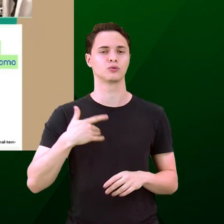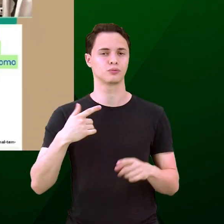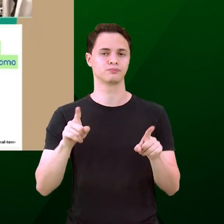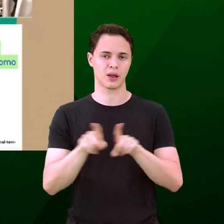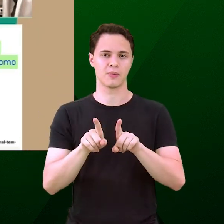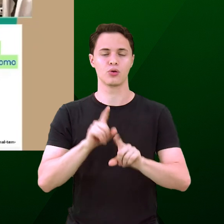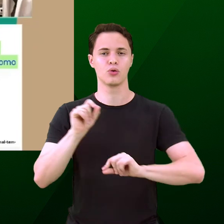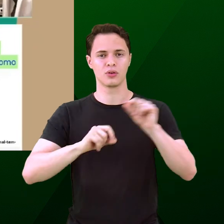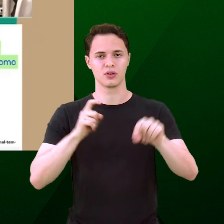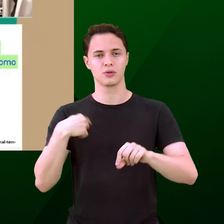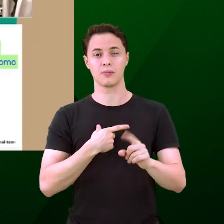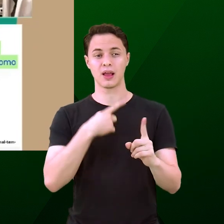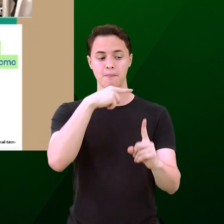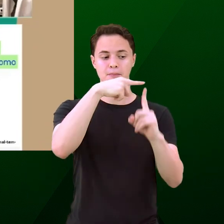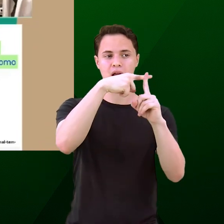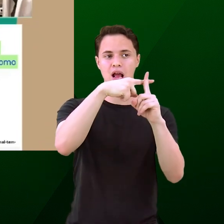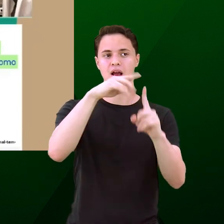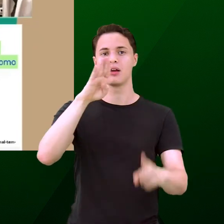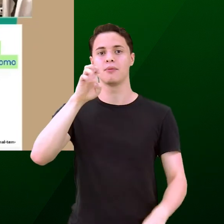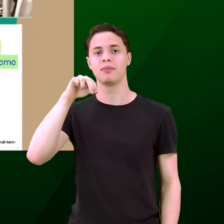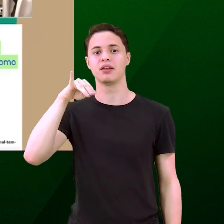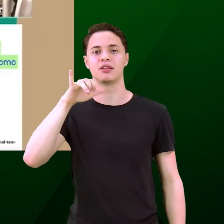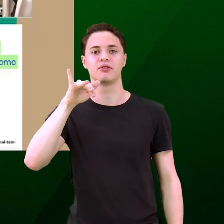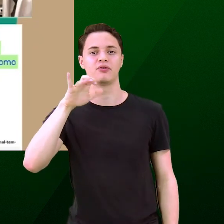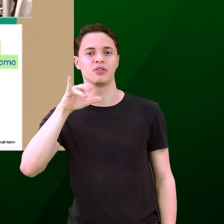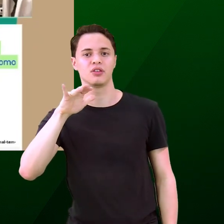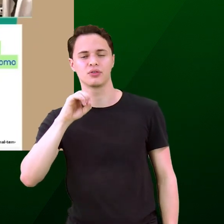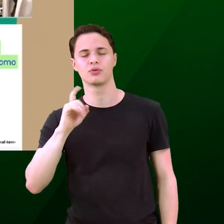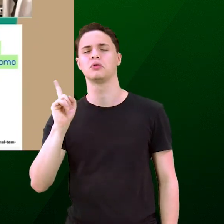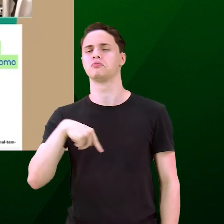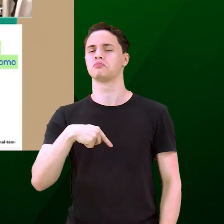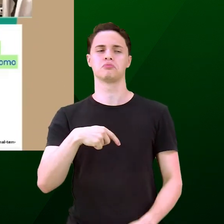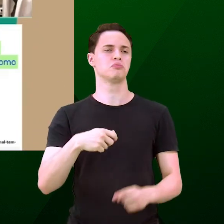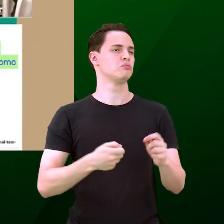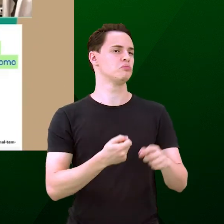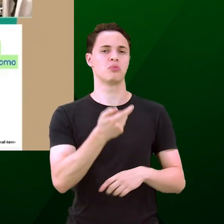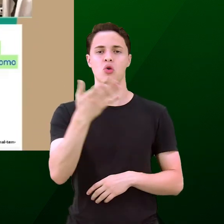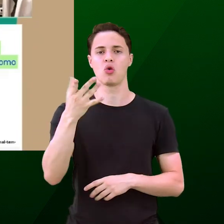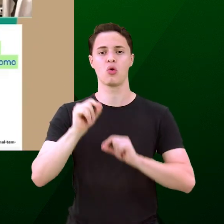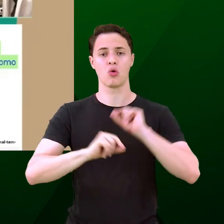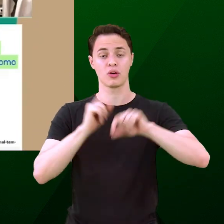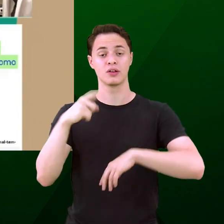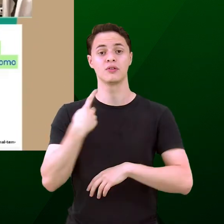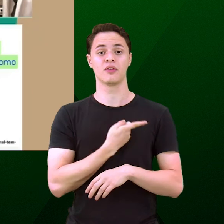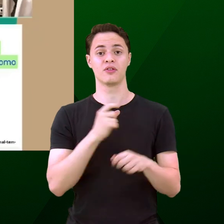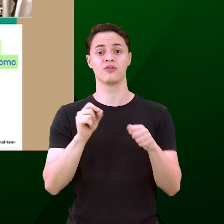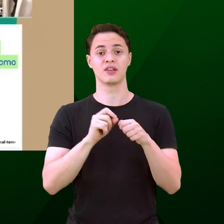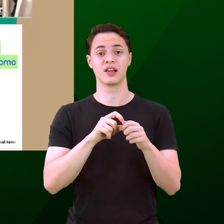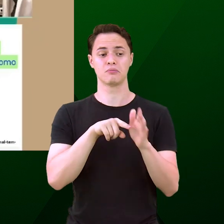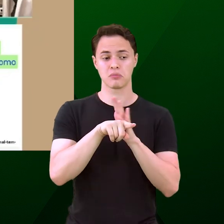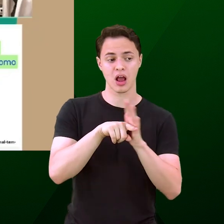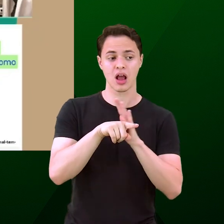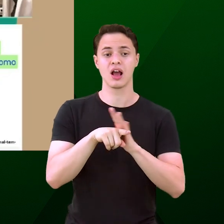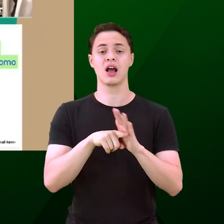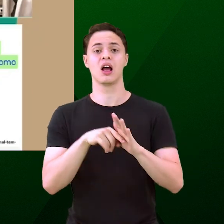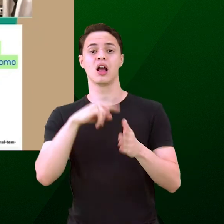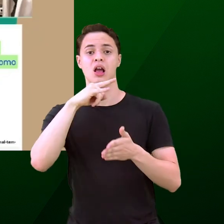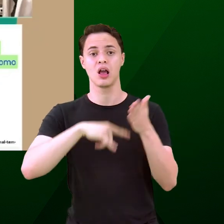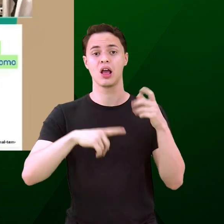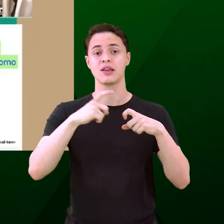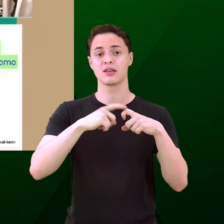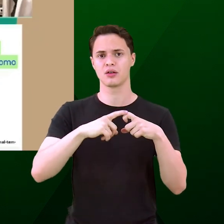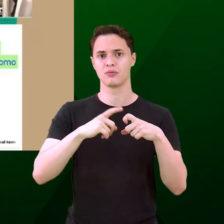A técnica, tá? Que é a mecânica de corrida, que também existem muitos exercícios, depois vocês podem procurar, não vou